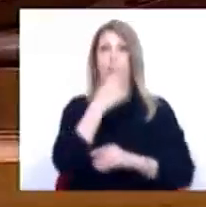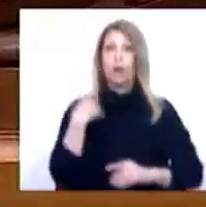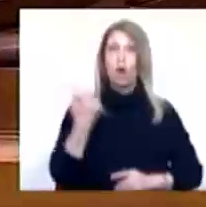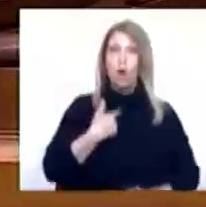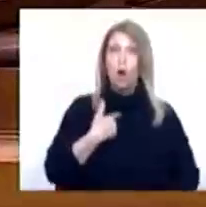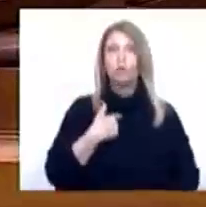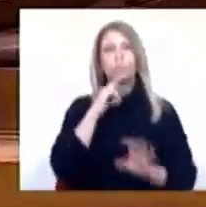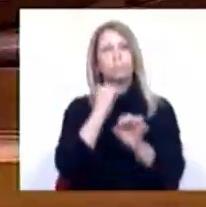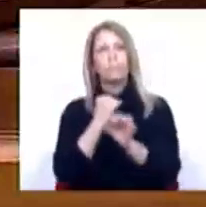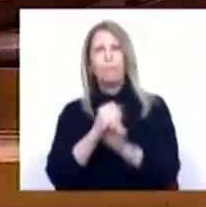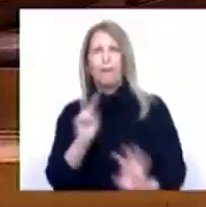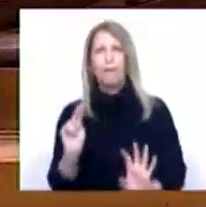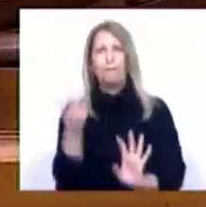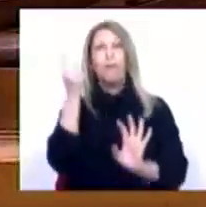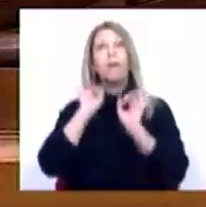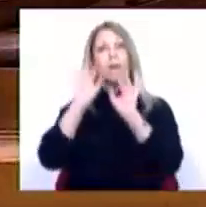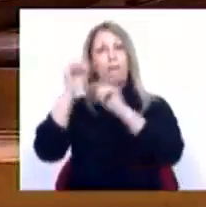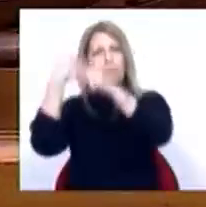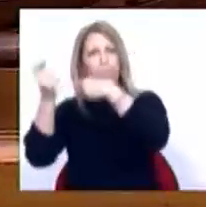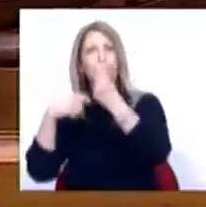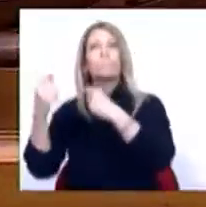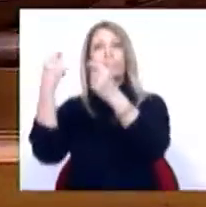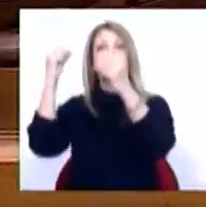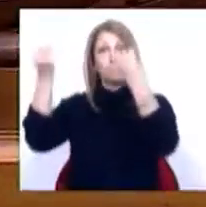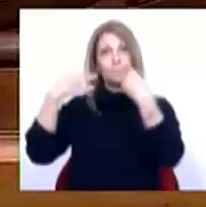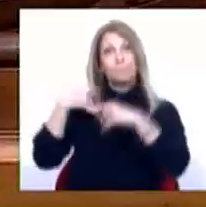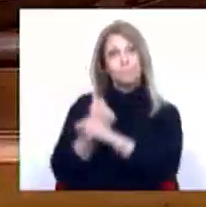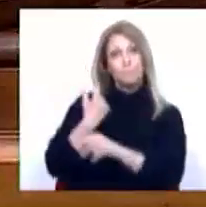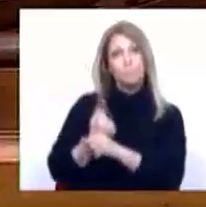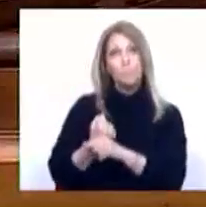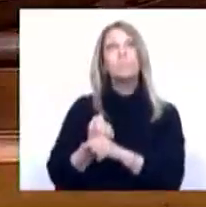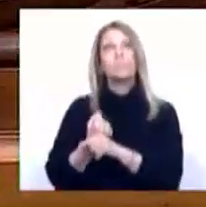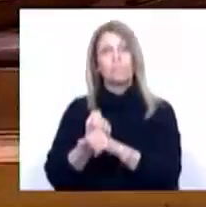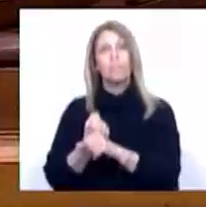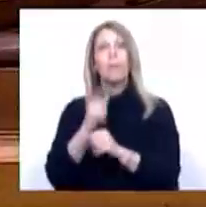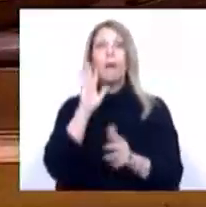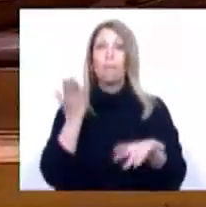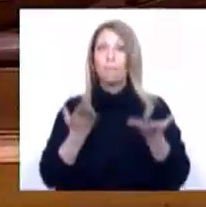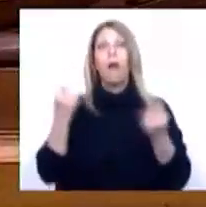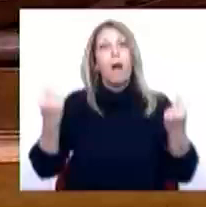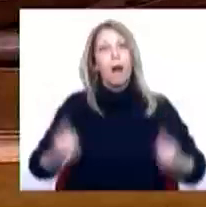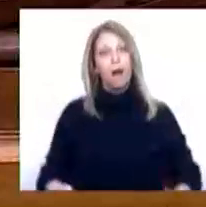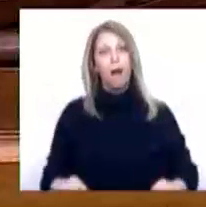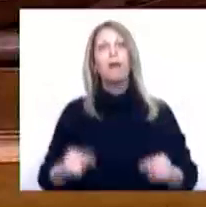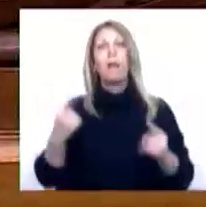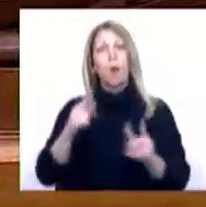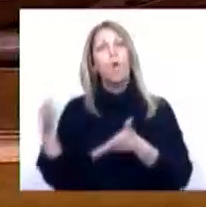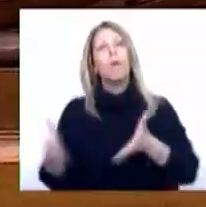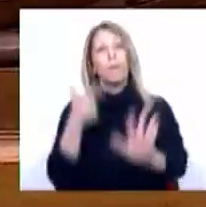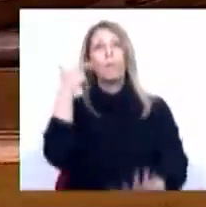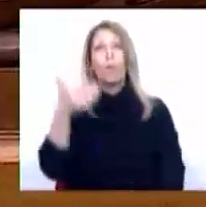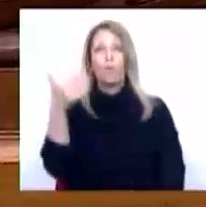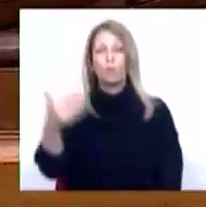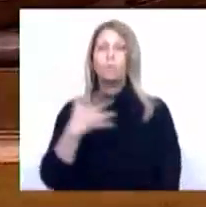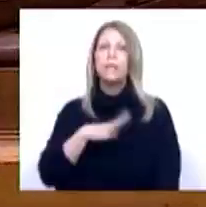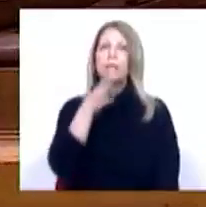importações de forma articulada, vamos ter um caminho para o futuro. E queria concluir dizendo que as crises na